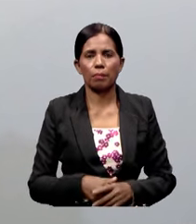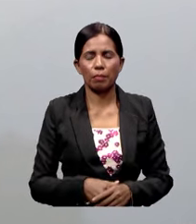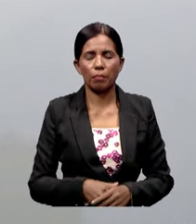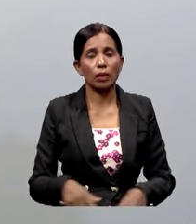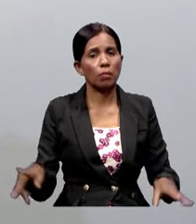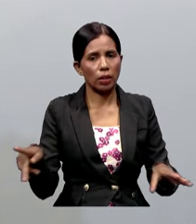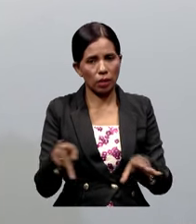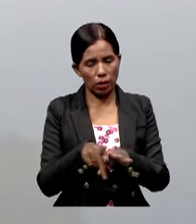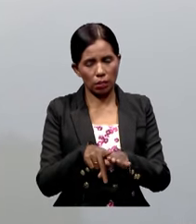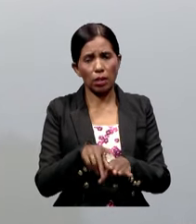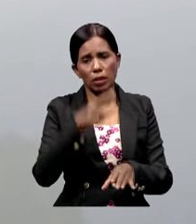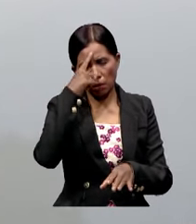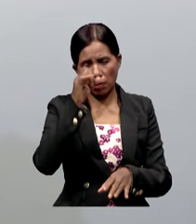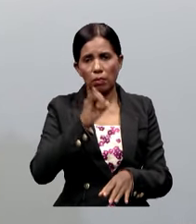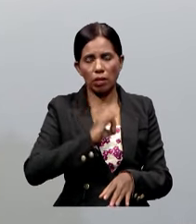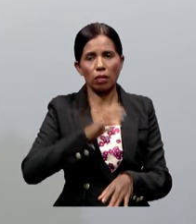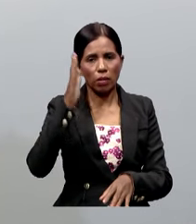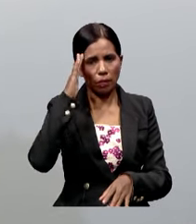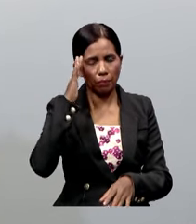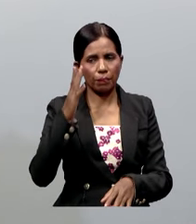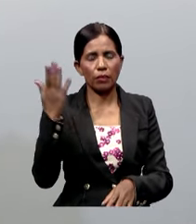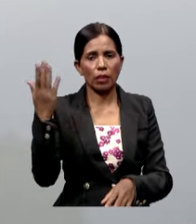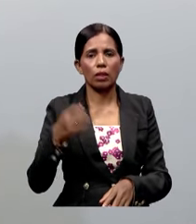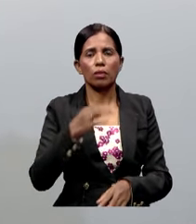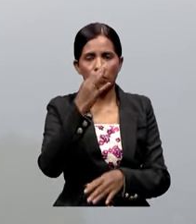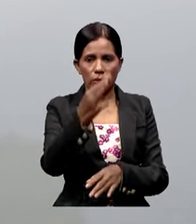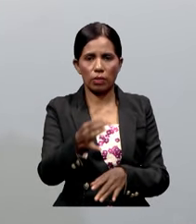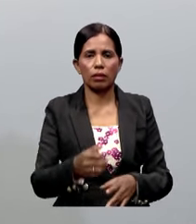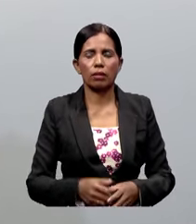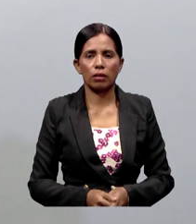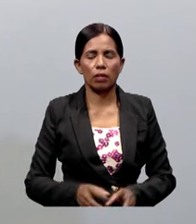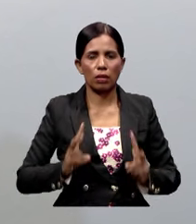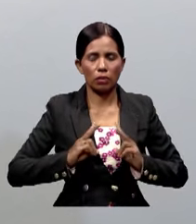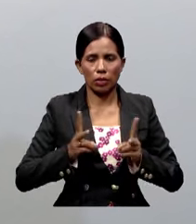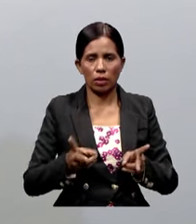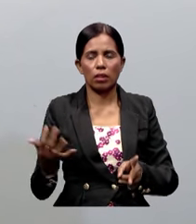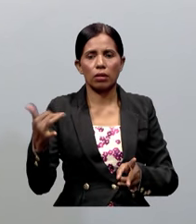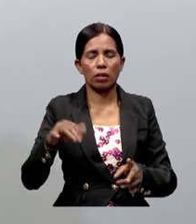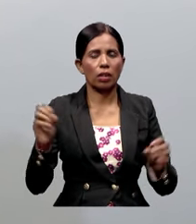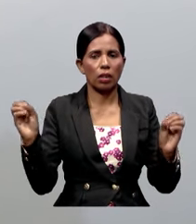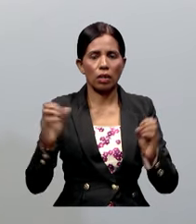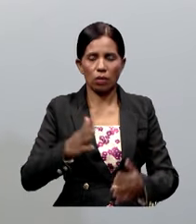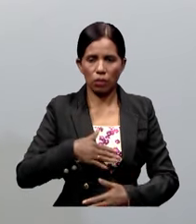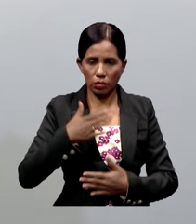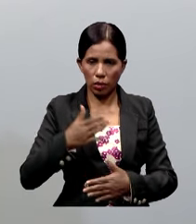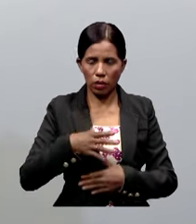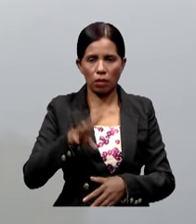ne mak ahunen iha ne ba oene veterano sira ne bela contente ho